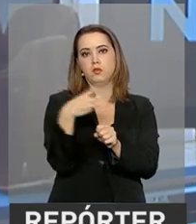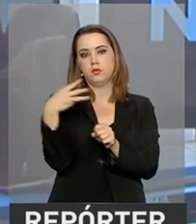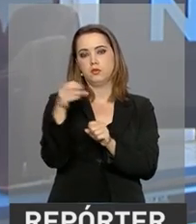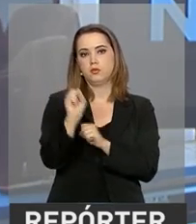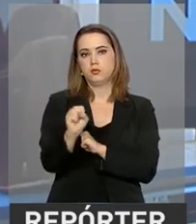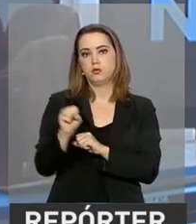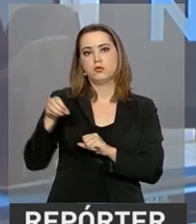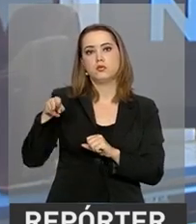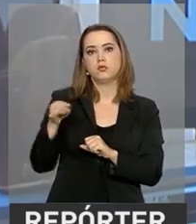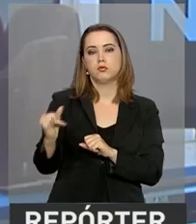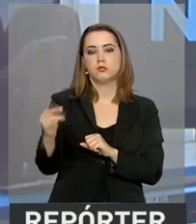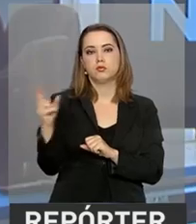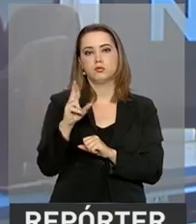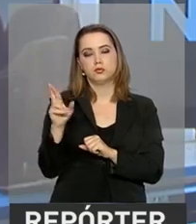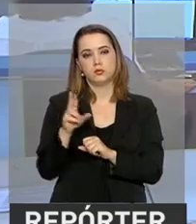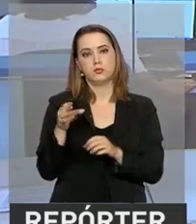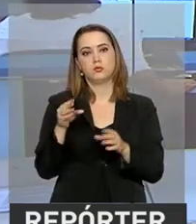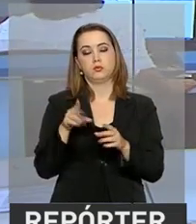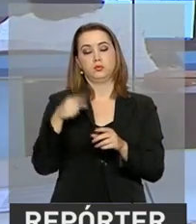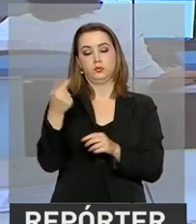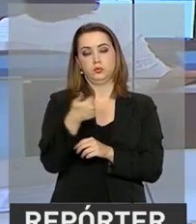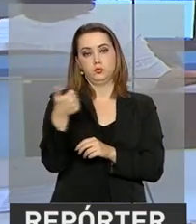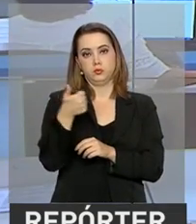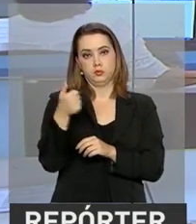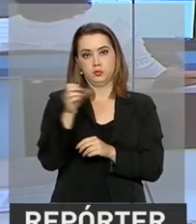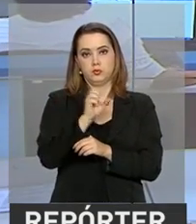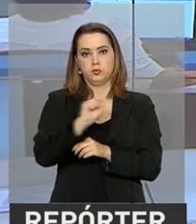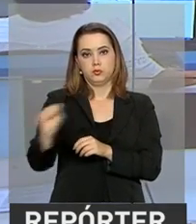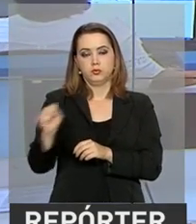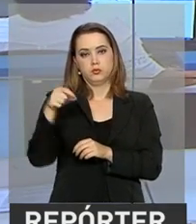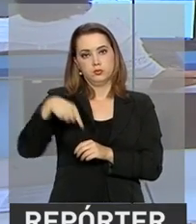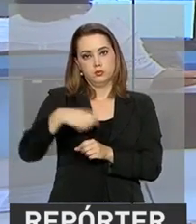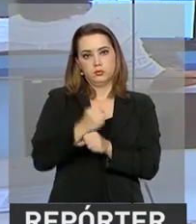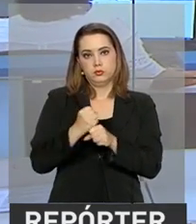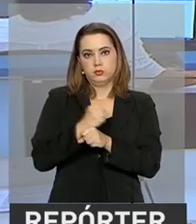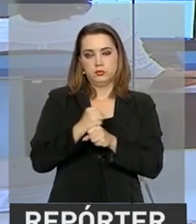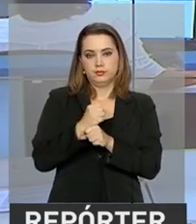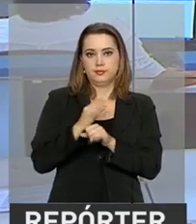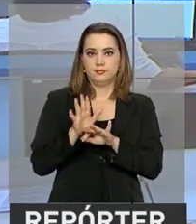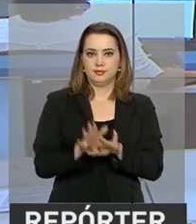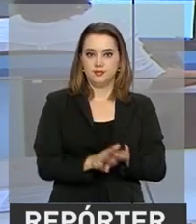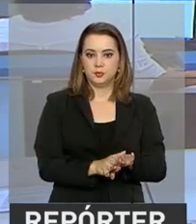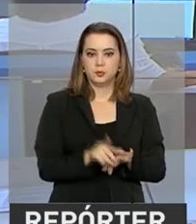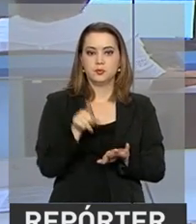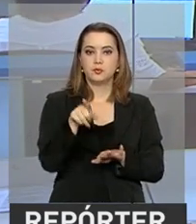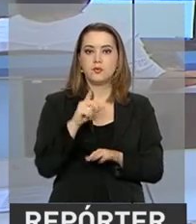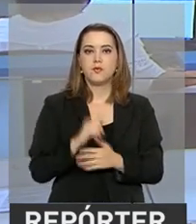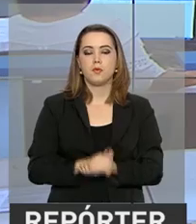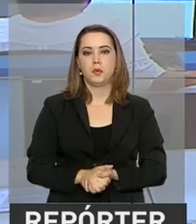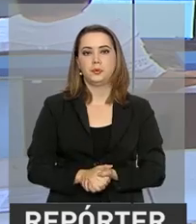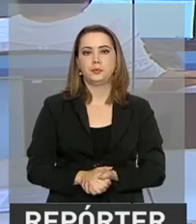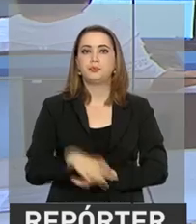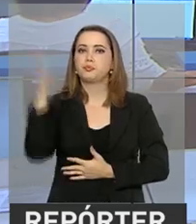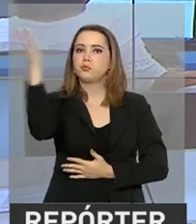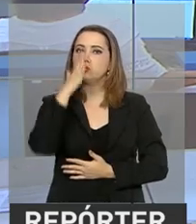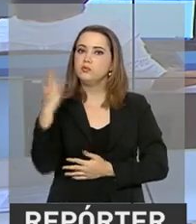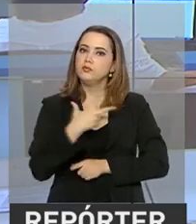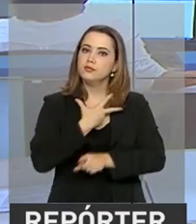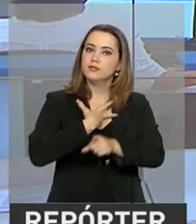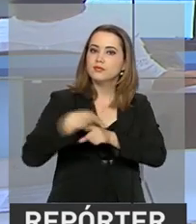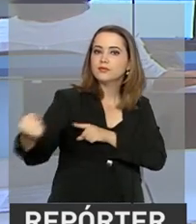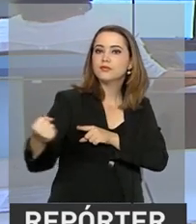primeiro semestre de 2016. E o Brasil conquistou uma posição inédita em Jogos